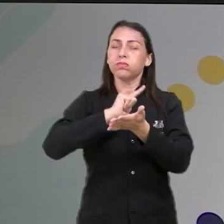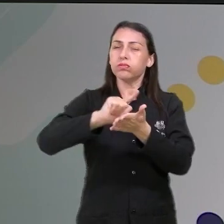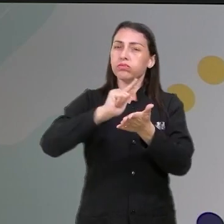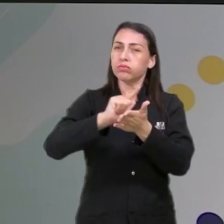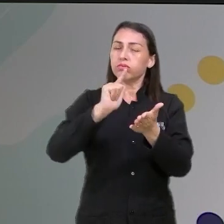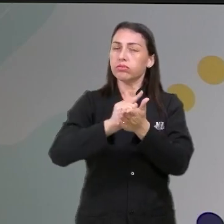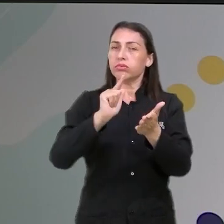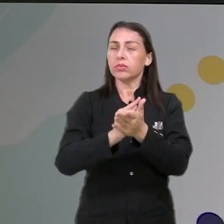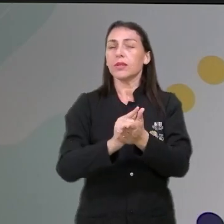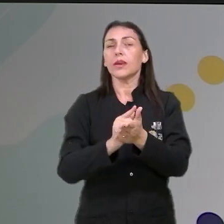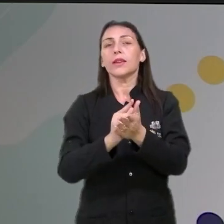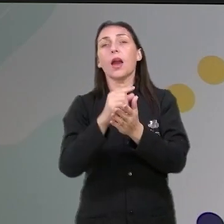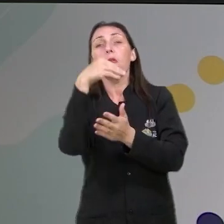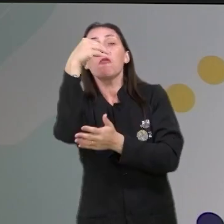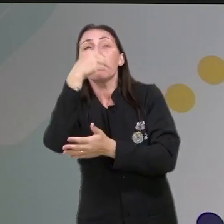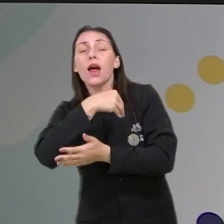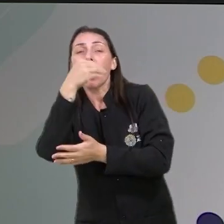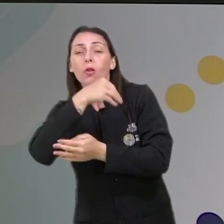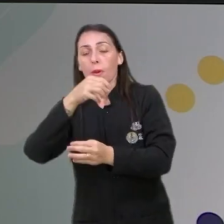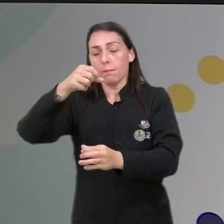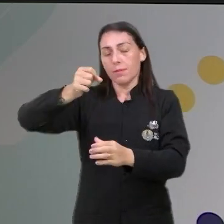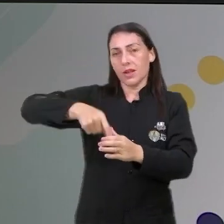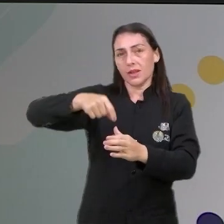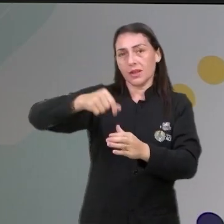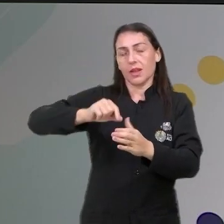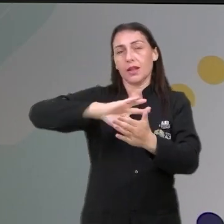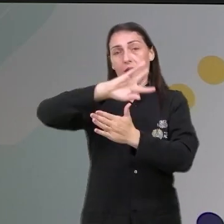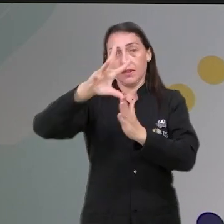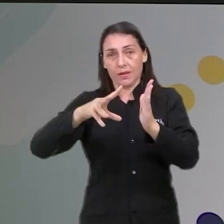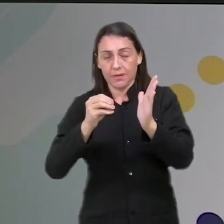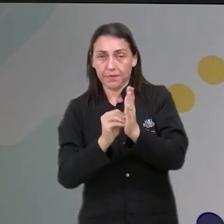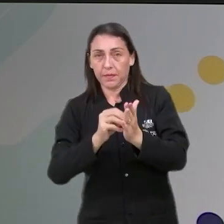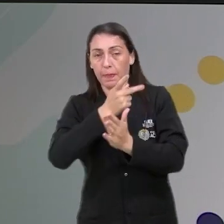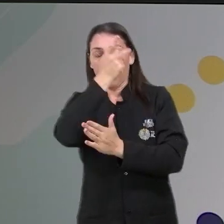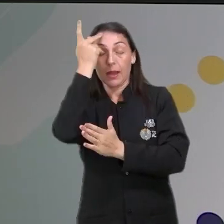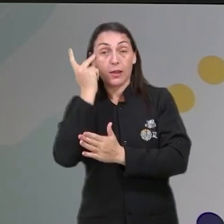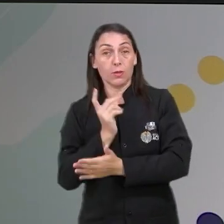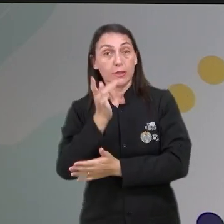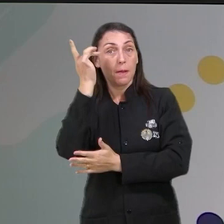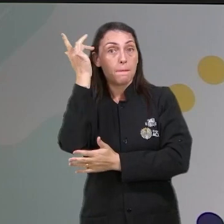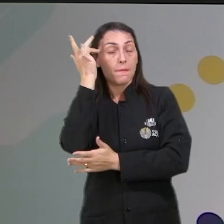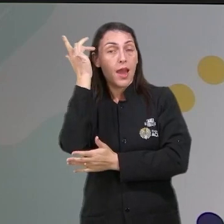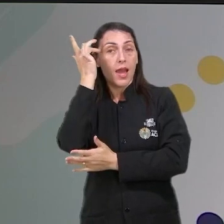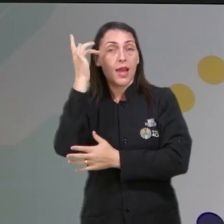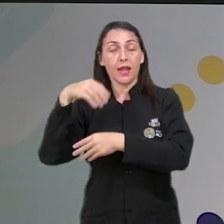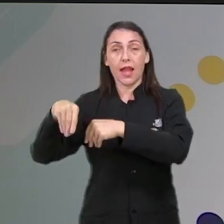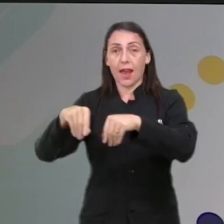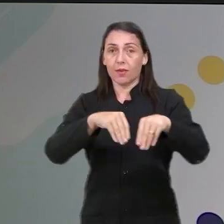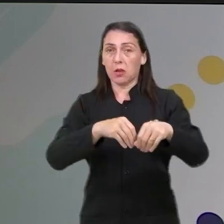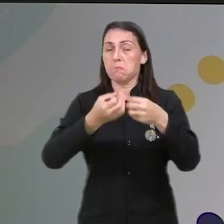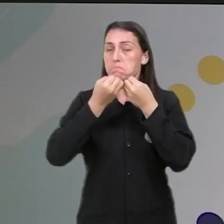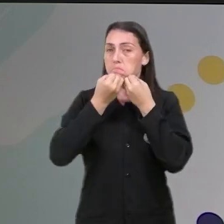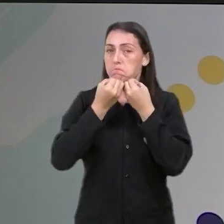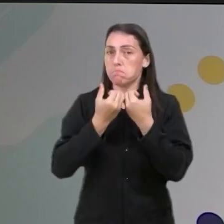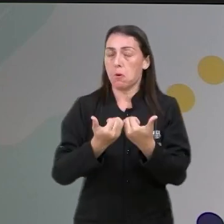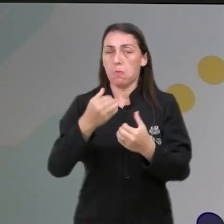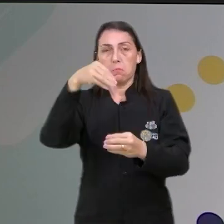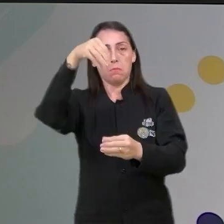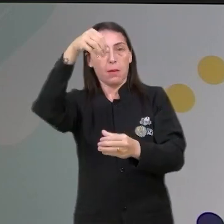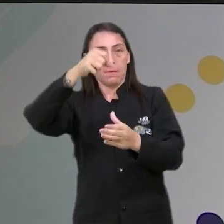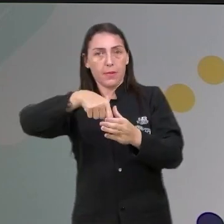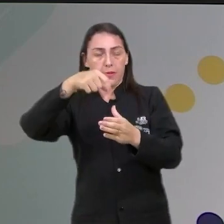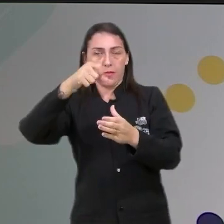ele infértil. Então, o solo da região amazônica, contrariando o que muitas pessoas acham, né, é um solo considerável aí com